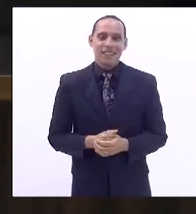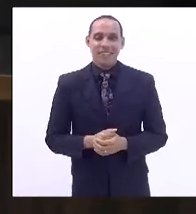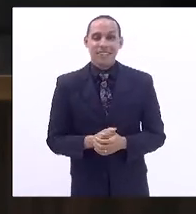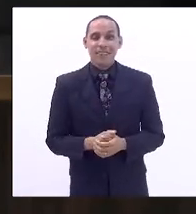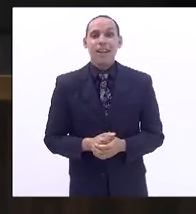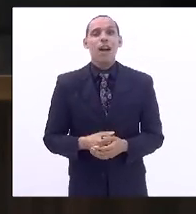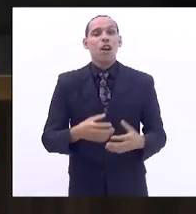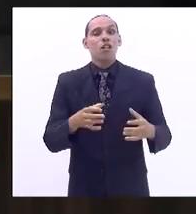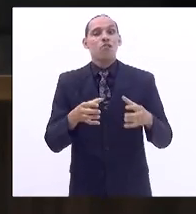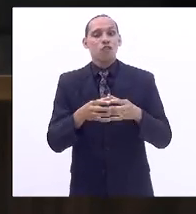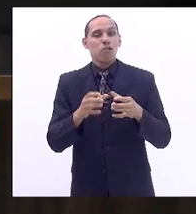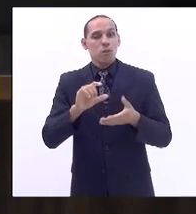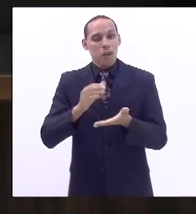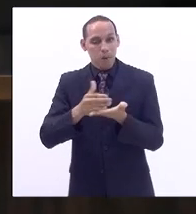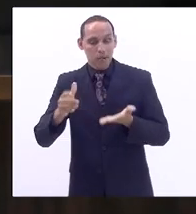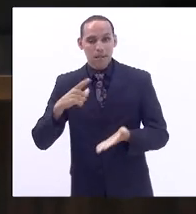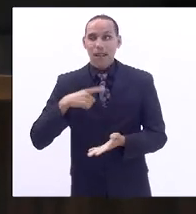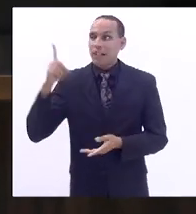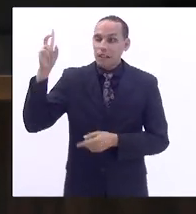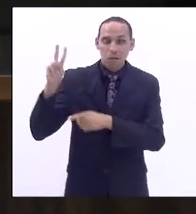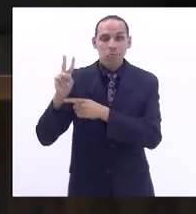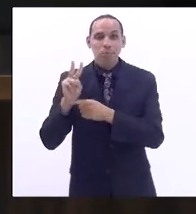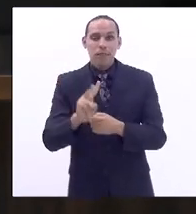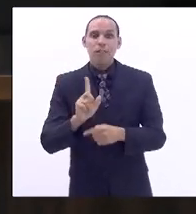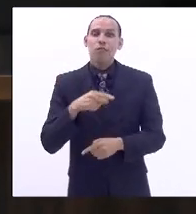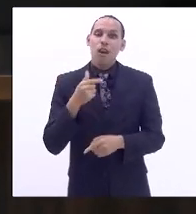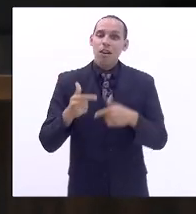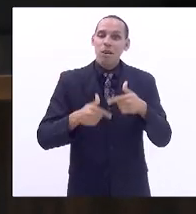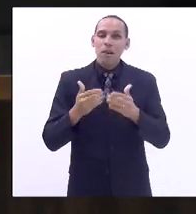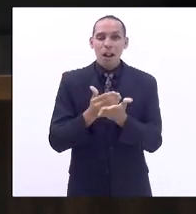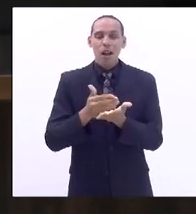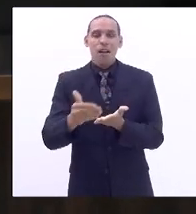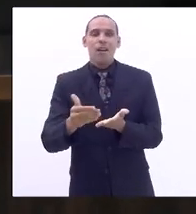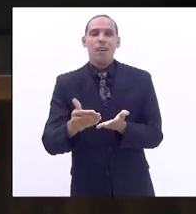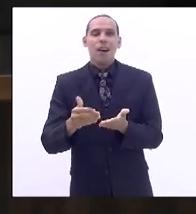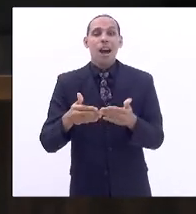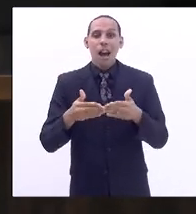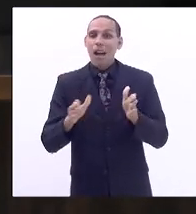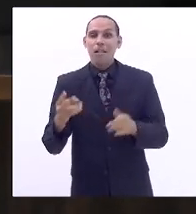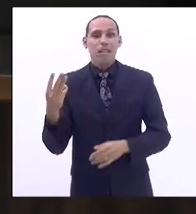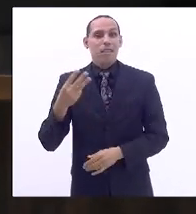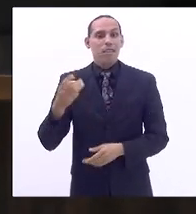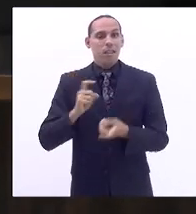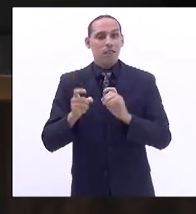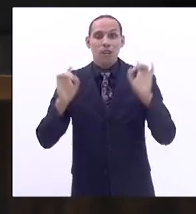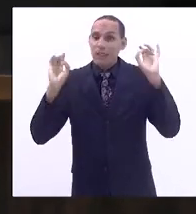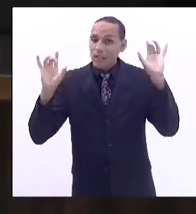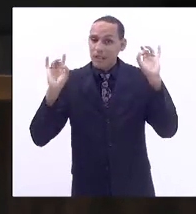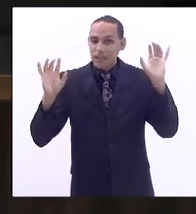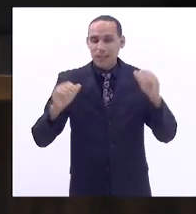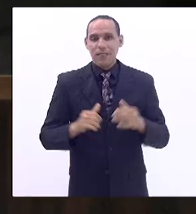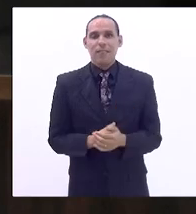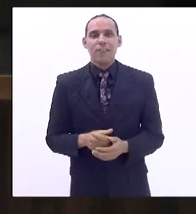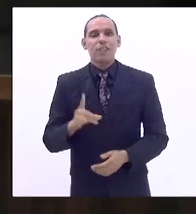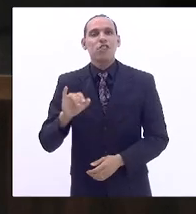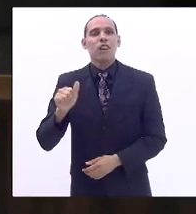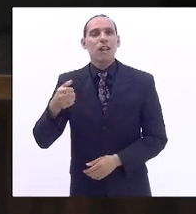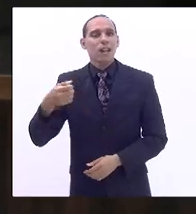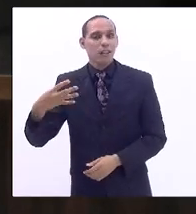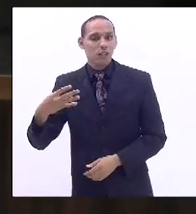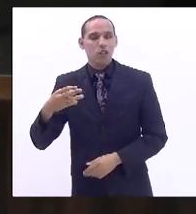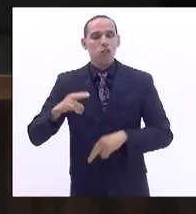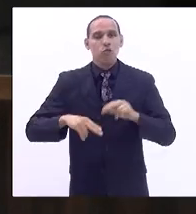havendo número legal sobre a proteção de Deus iniciamos os nossos trabalhos está aberta a 3ª sessão extraordinária do dia